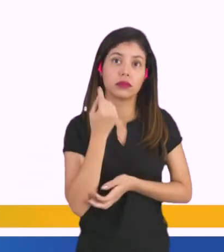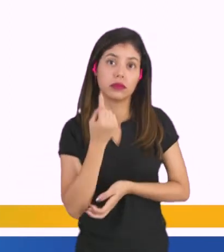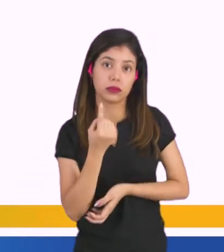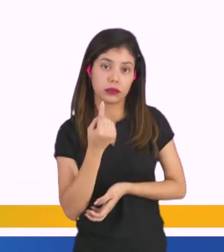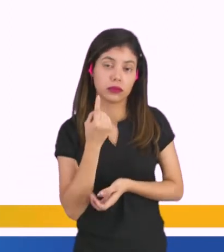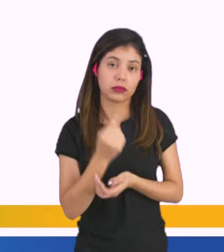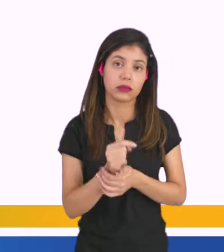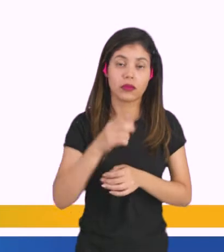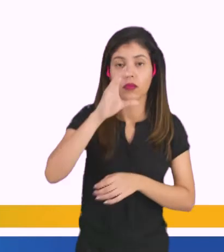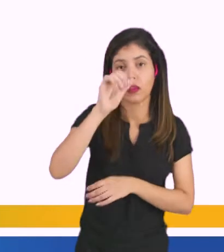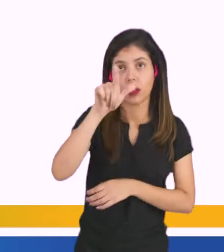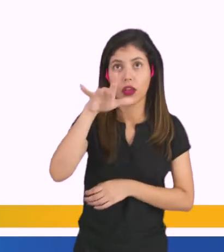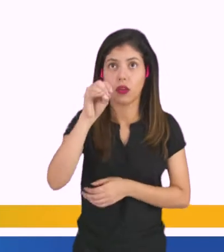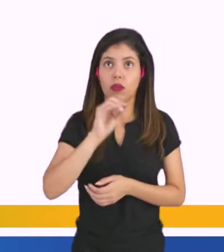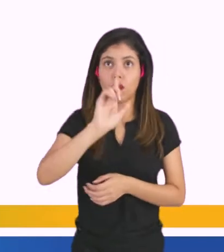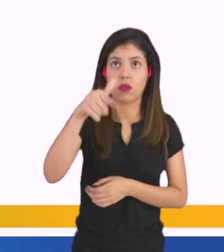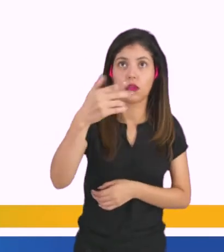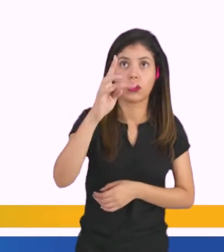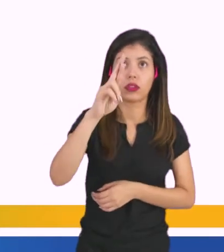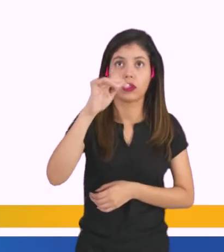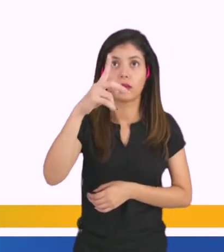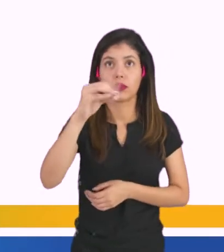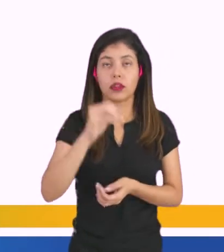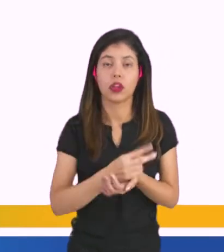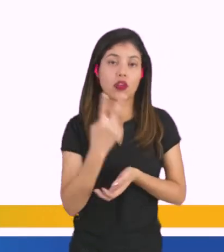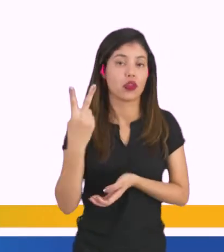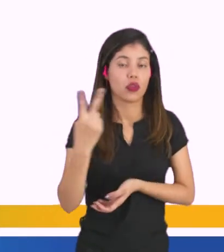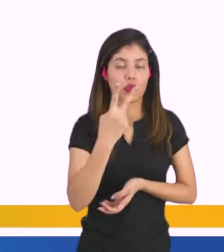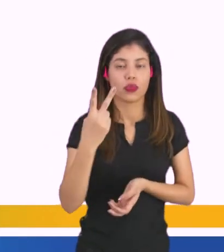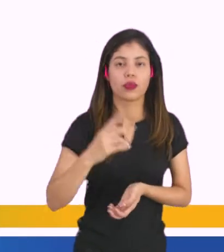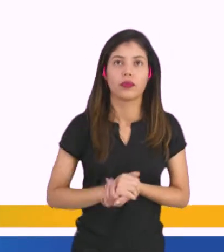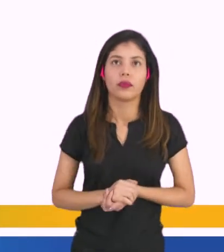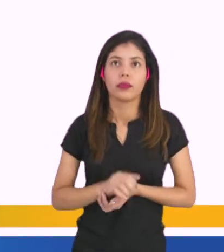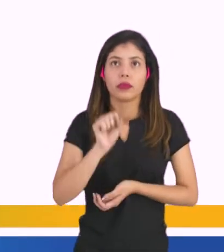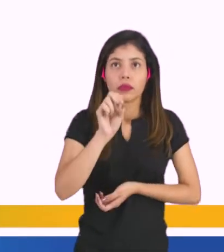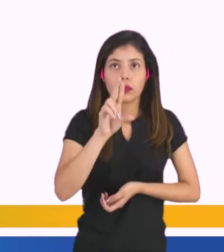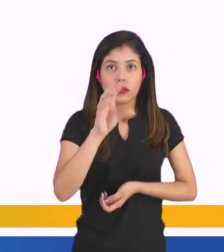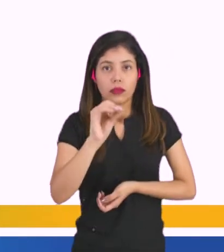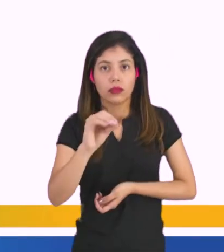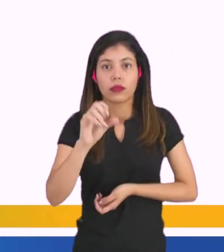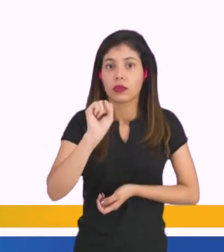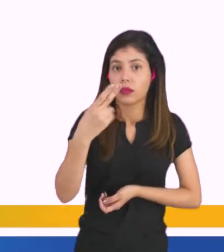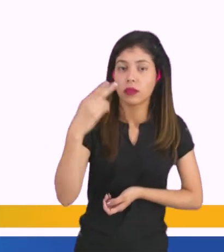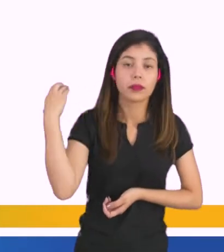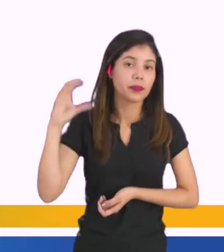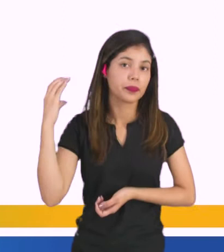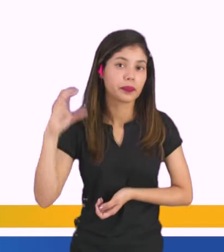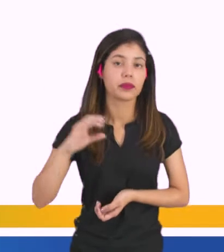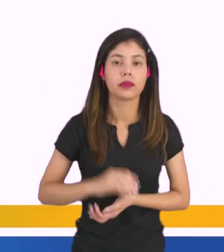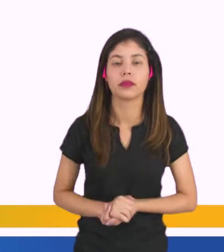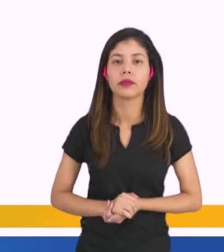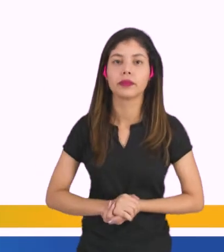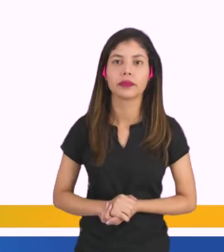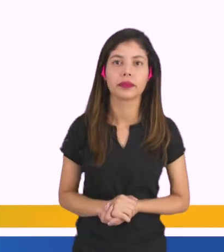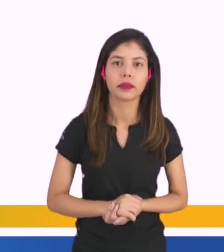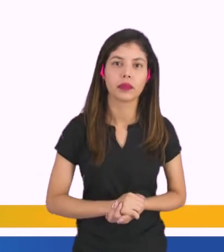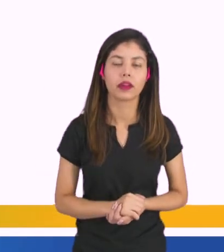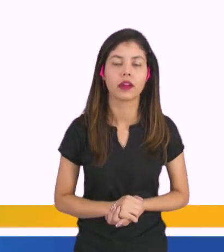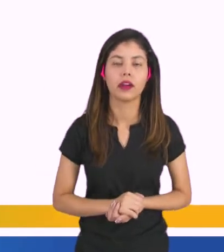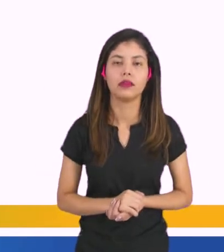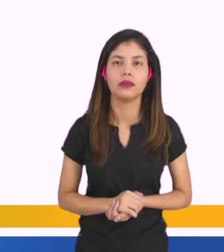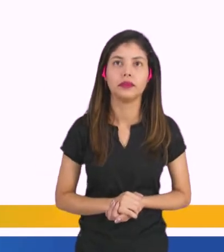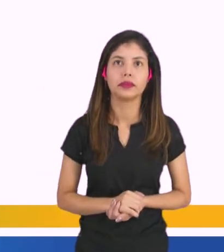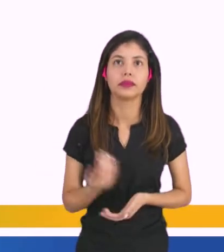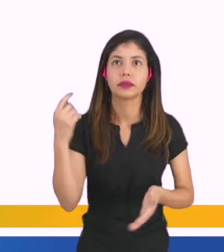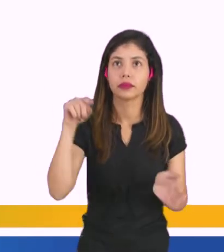caldo e o outro tropeiro. E 2 tipos de bebida, suco ou refrigerante. E aí vem o